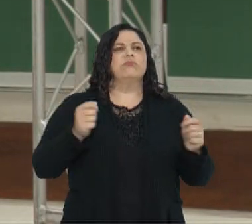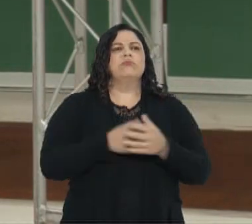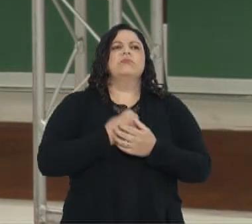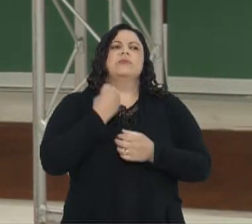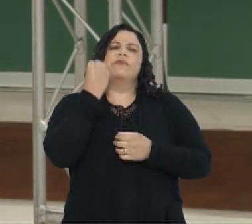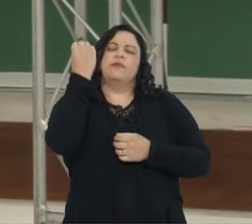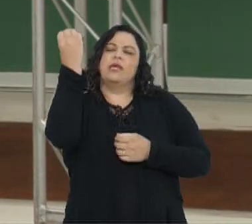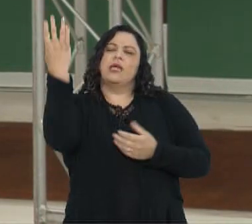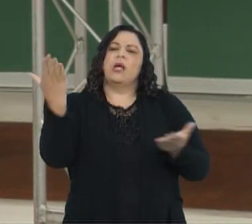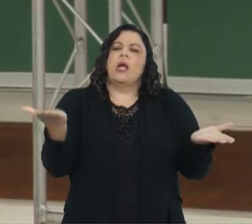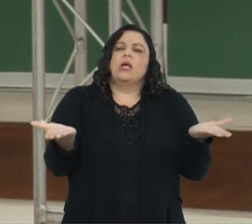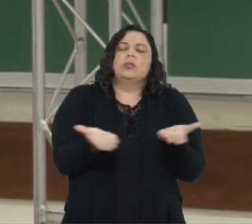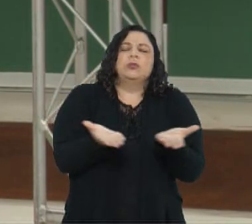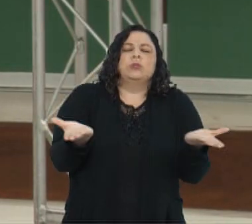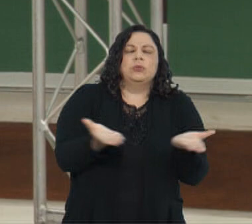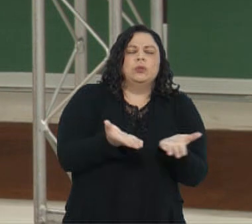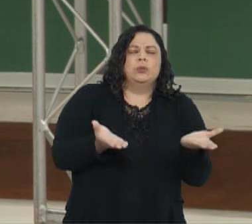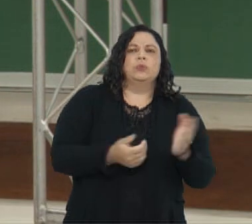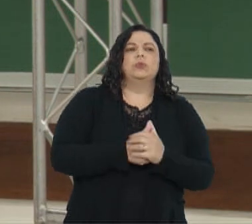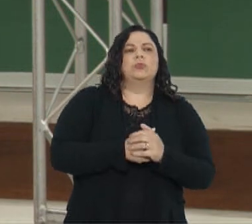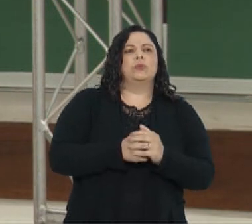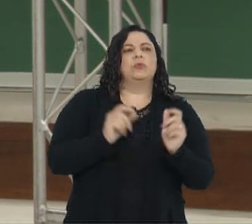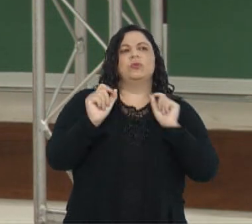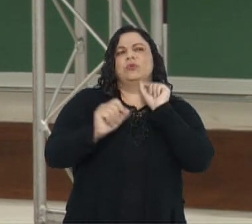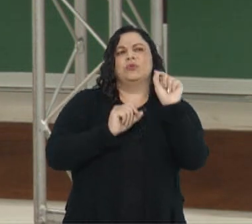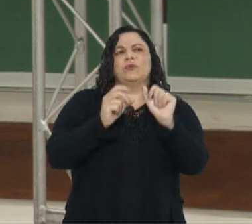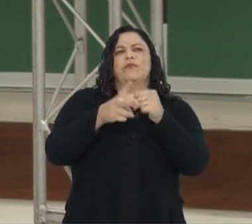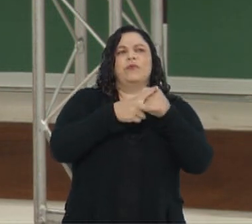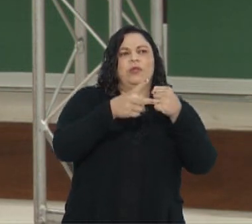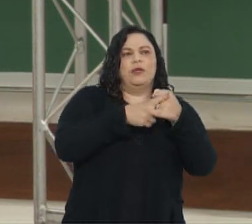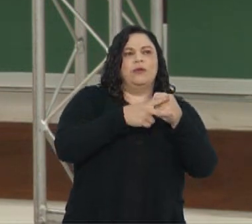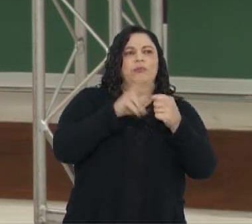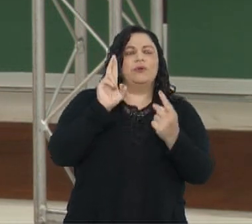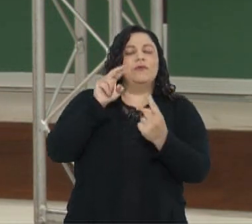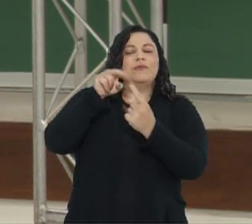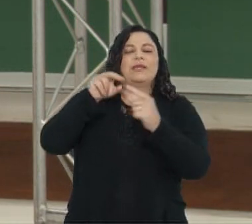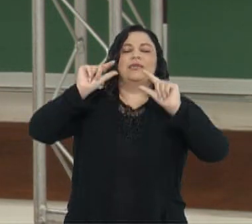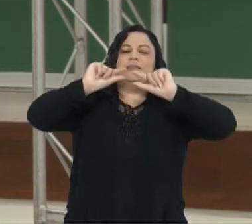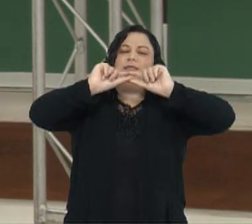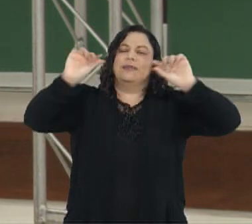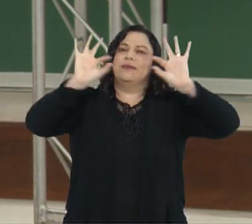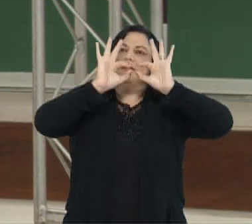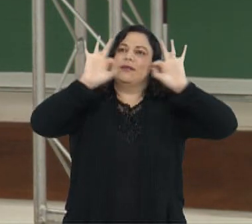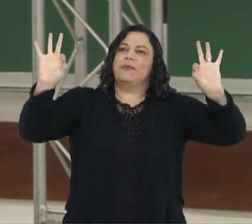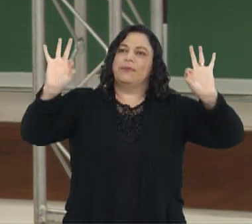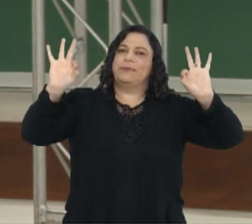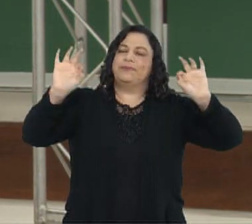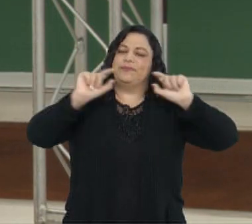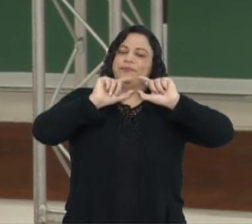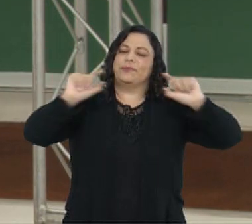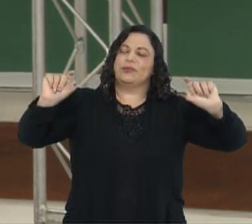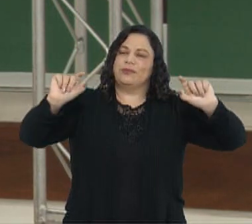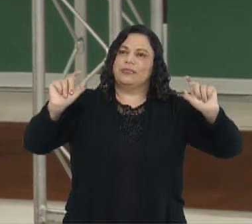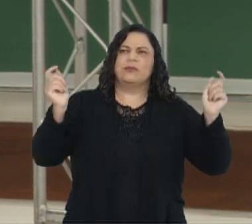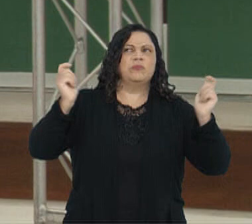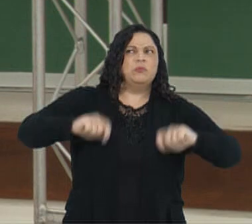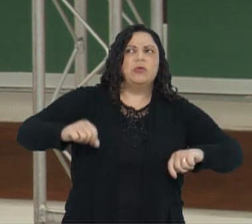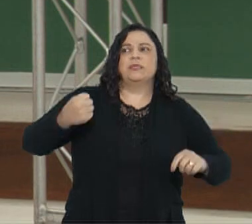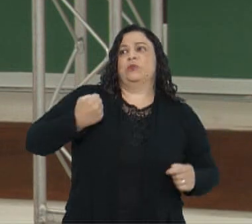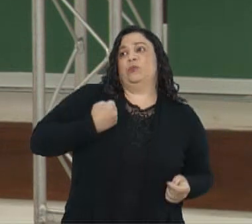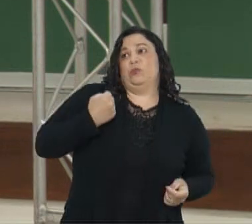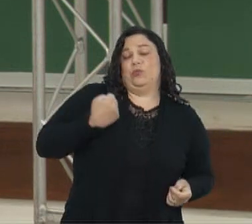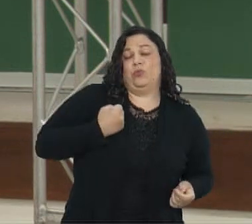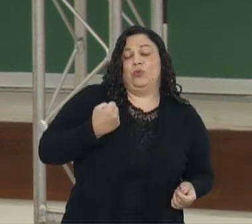esse sujeito, ele pode ser nome, ele pode ser substantivo, ele pode ser um pronome, né? Então, ele pode ser um numeral